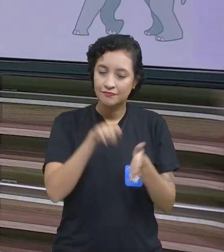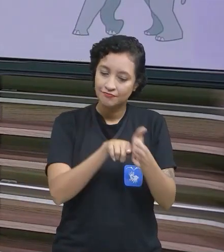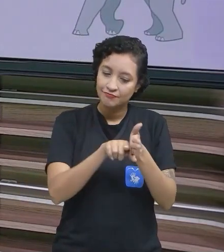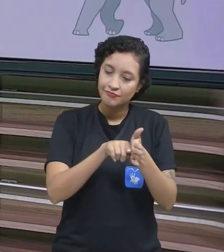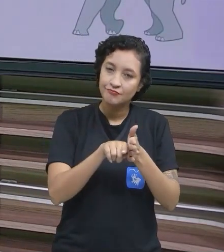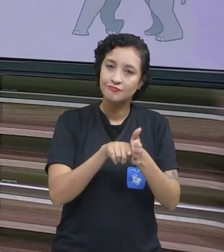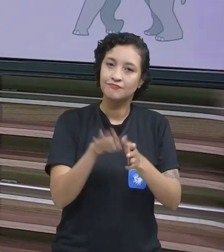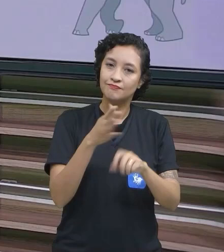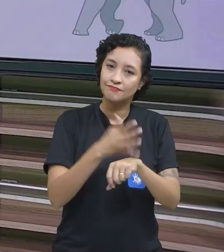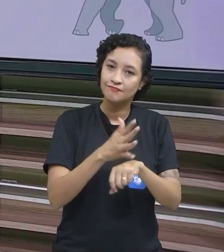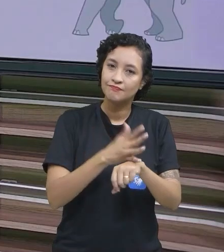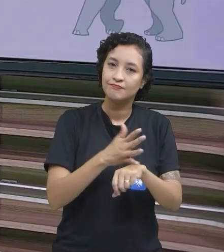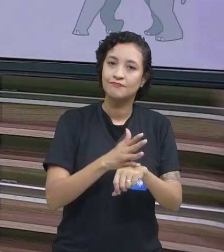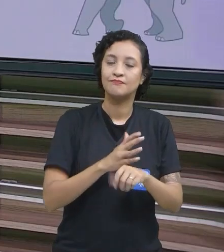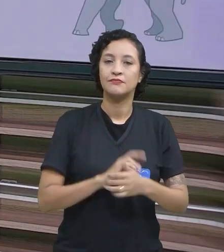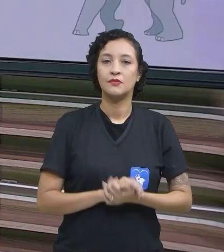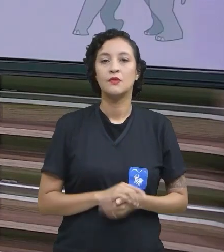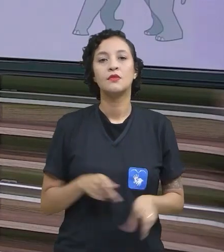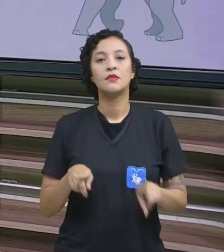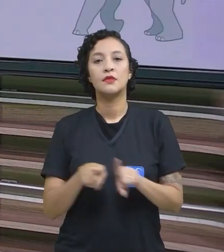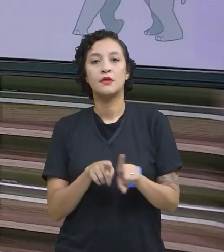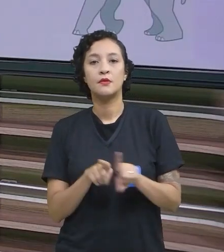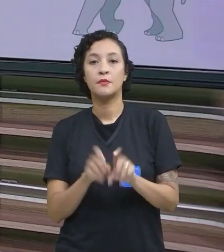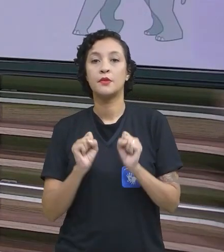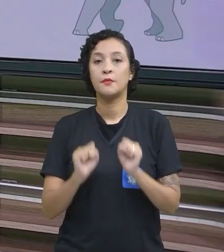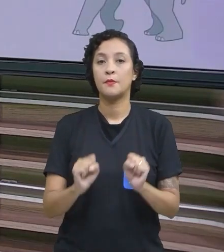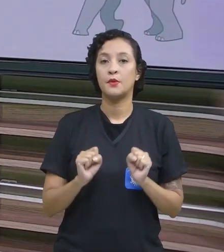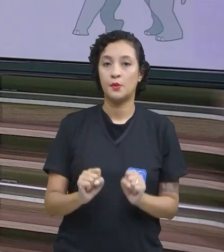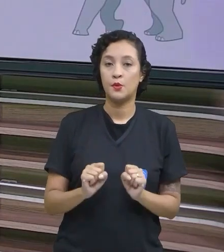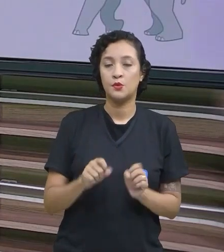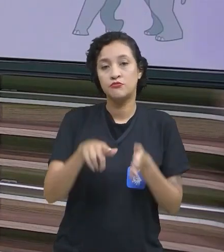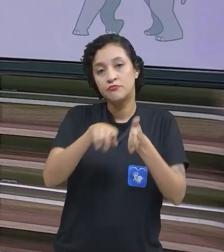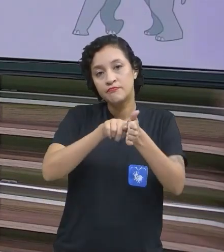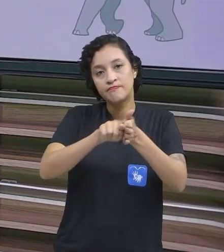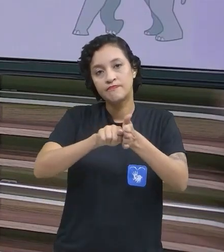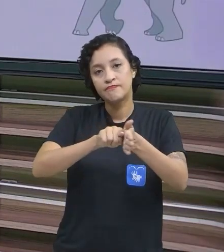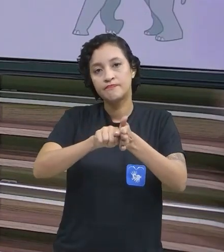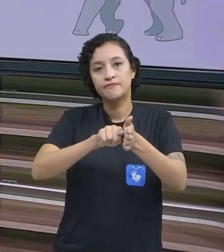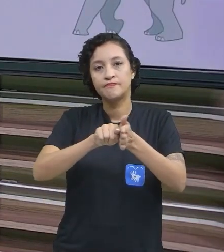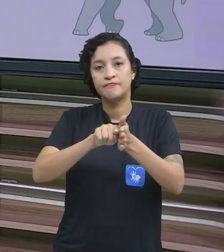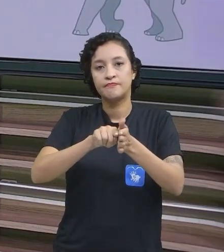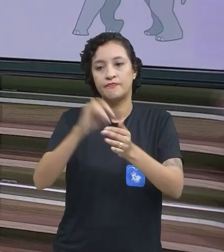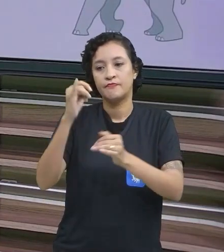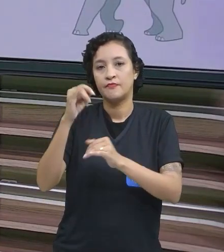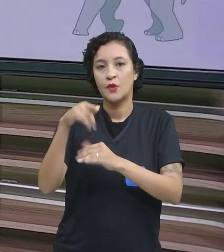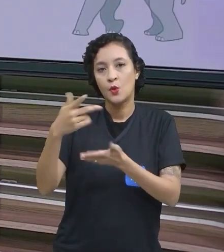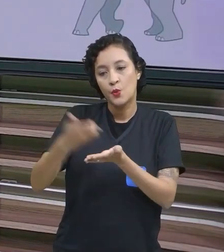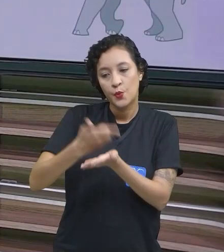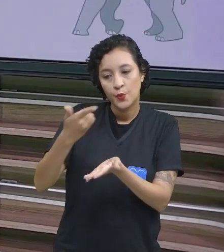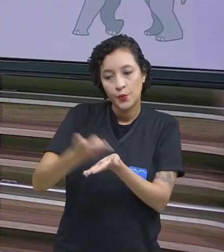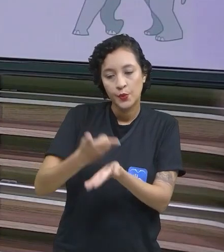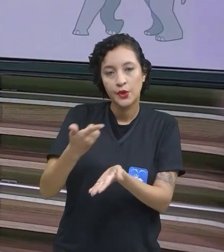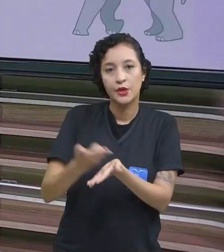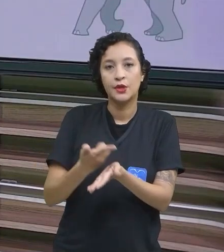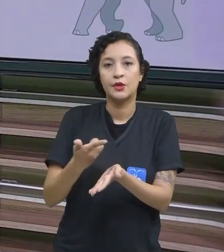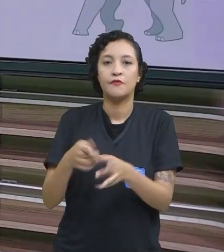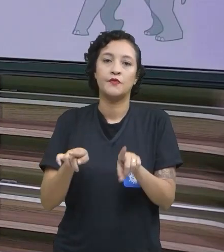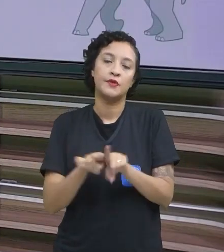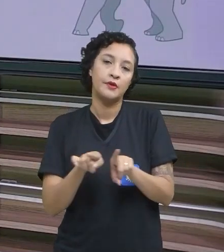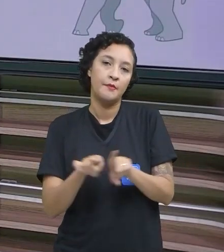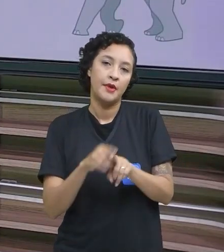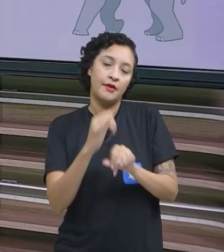você resolver. Você também pode fazer uma pesquisa. Você pode buscar no seu livro didático, você pode buscar